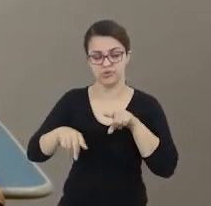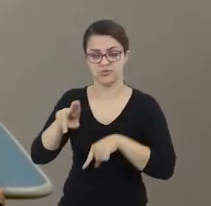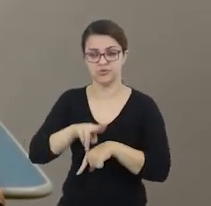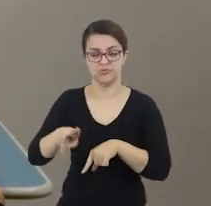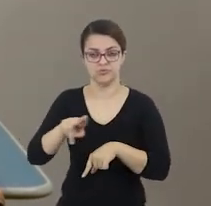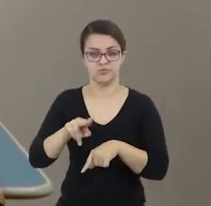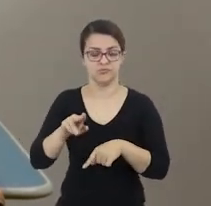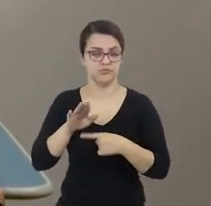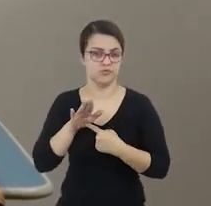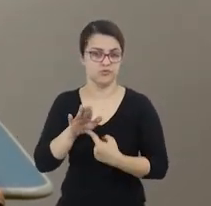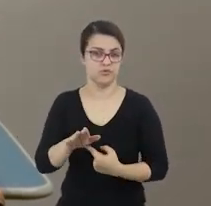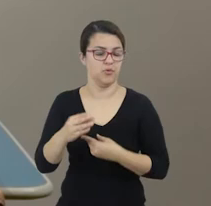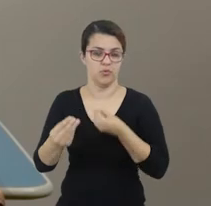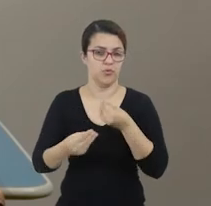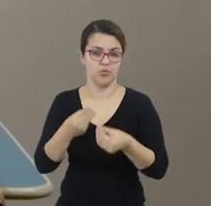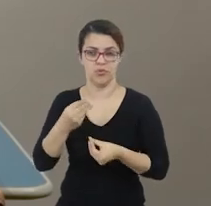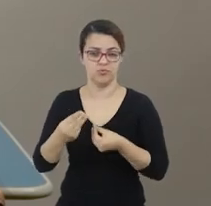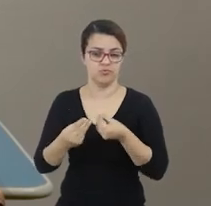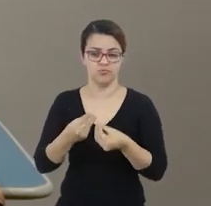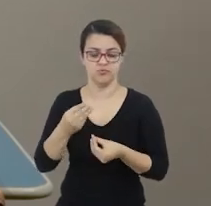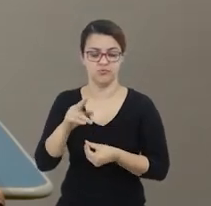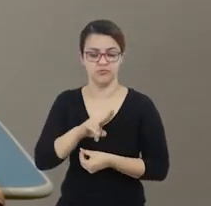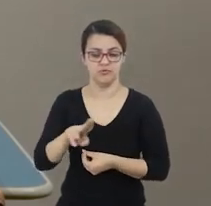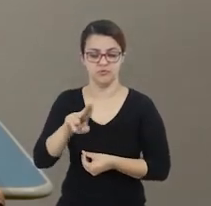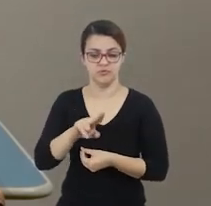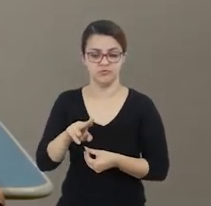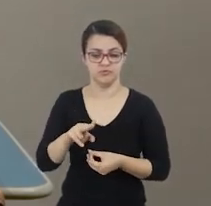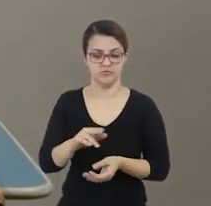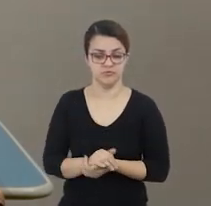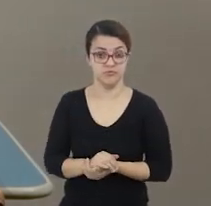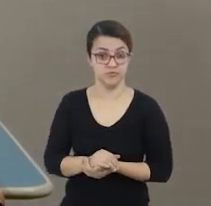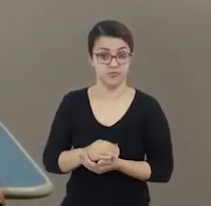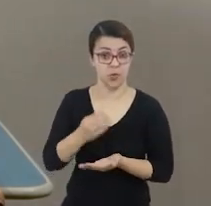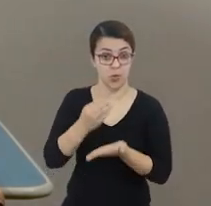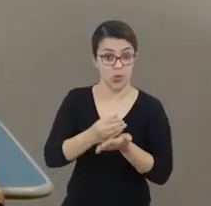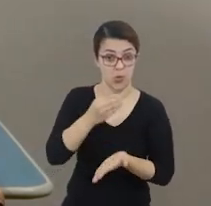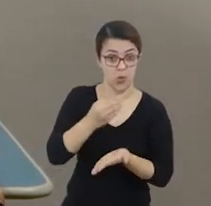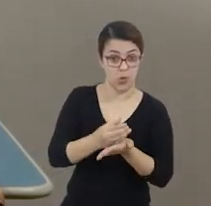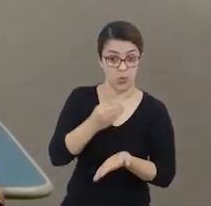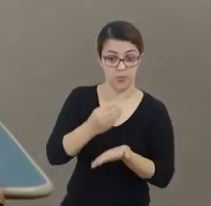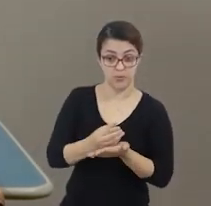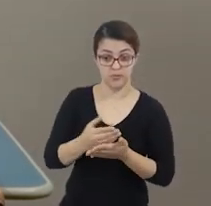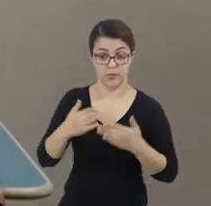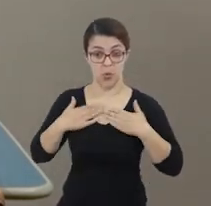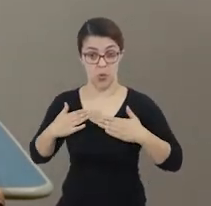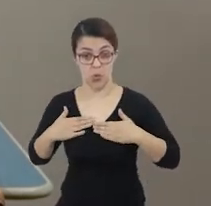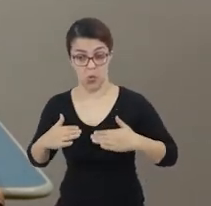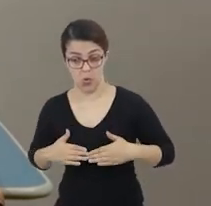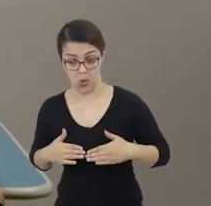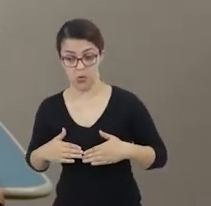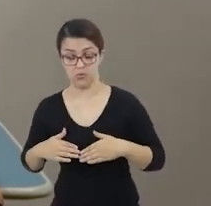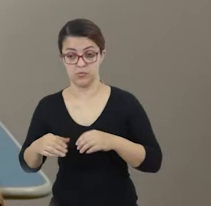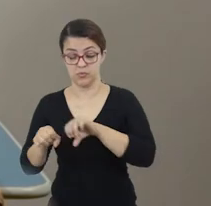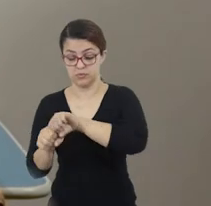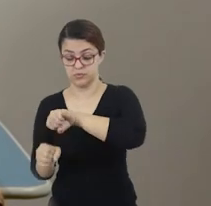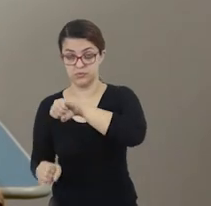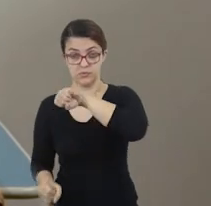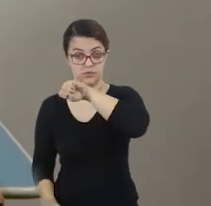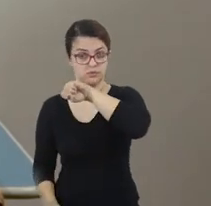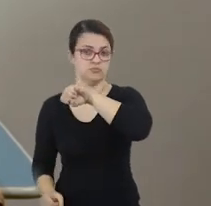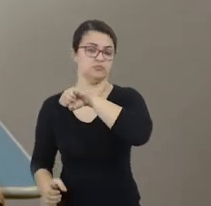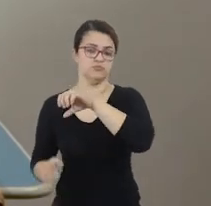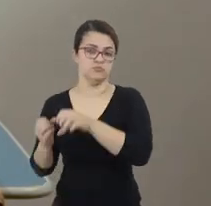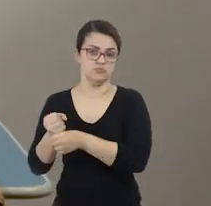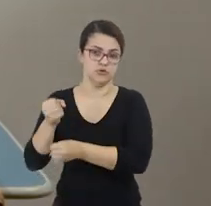objetos. Nós vamos mostrar para vocês a seguir como é que a gente vai fazer. Nós vamos demonstrar com copos, com corpo e com